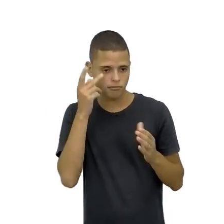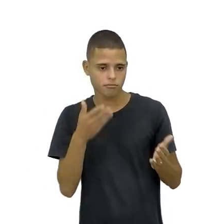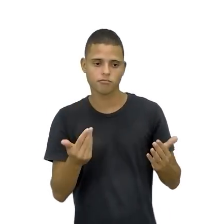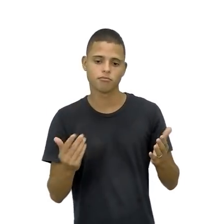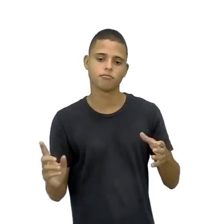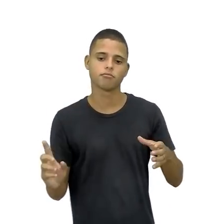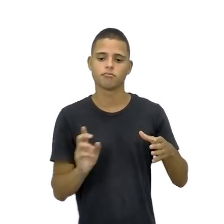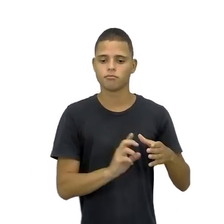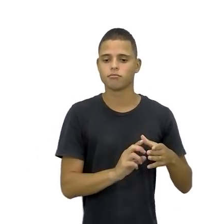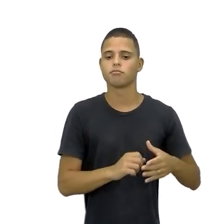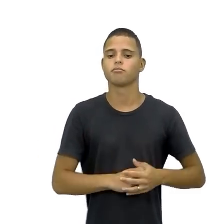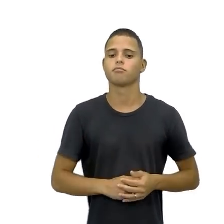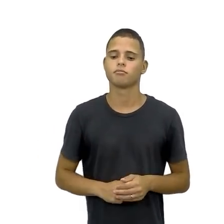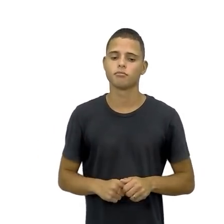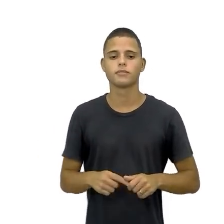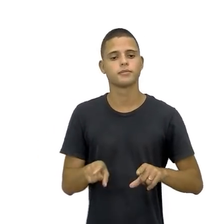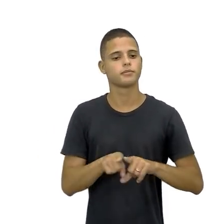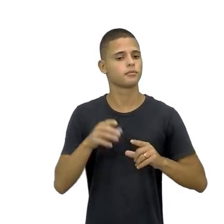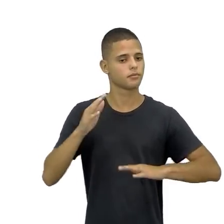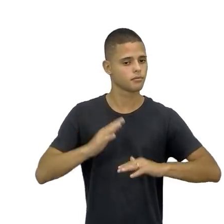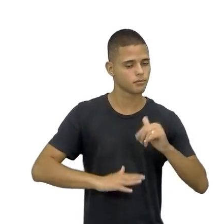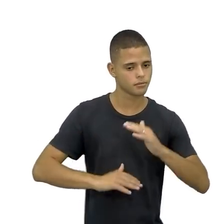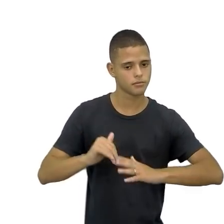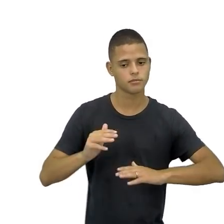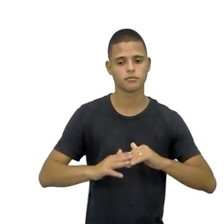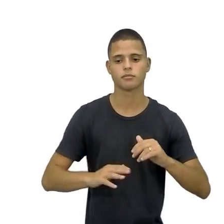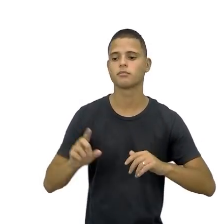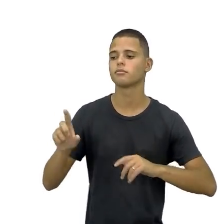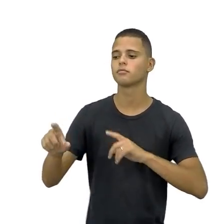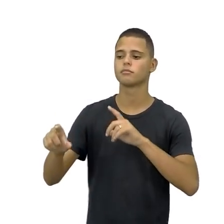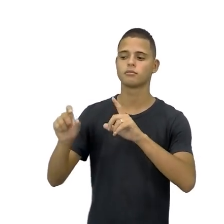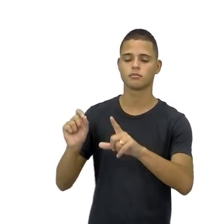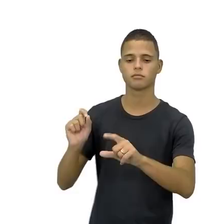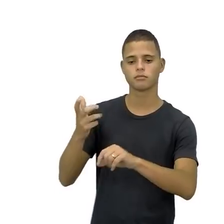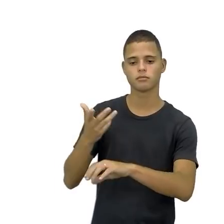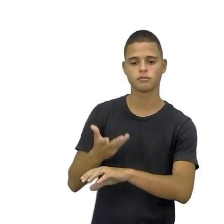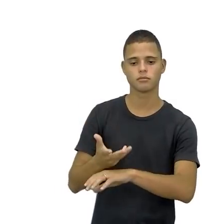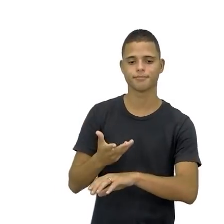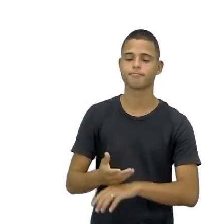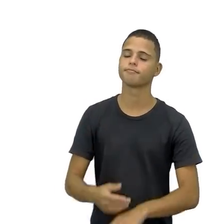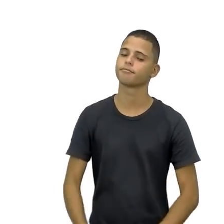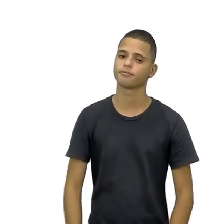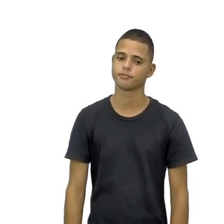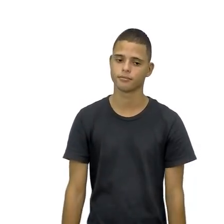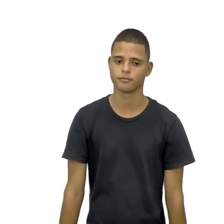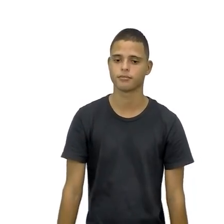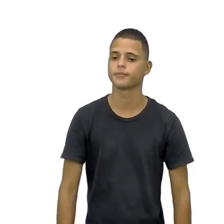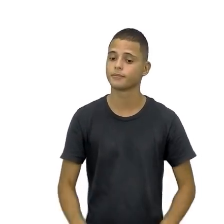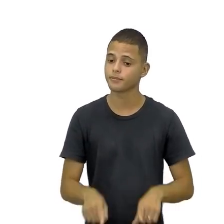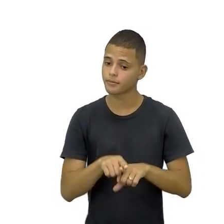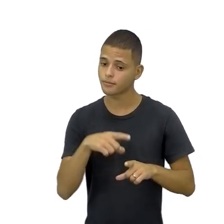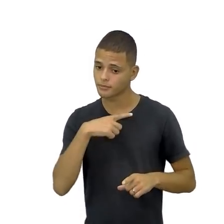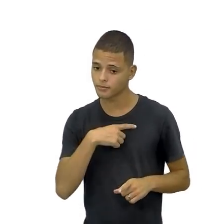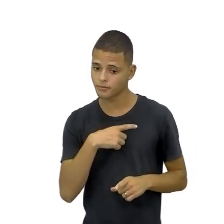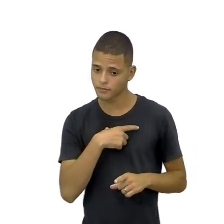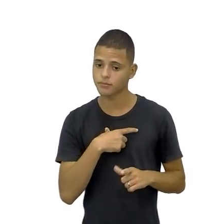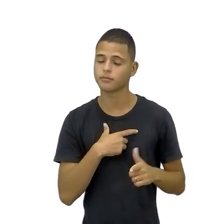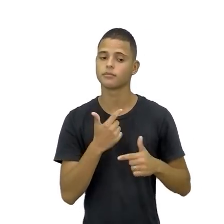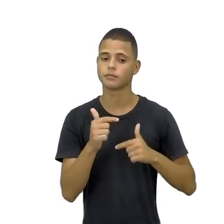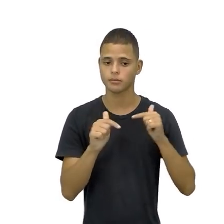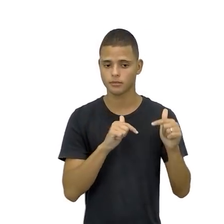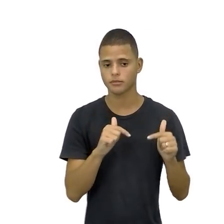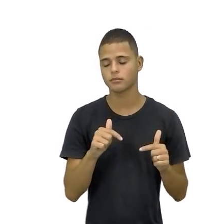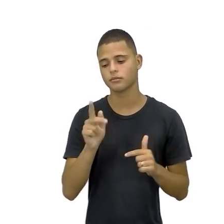as habilidades também, a questão das habilidades selecionadas também estão aqui presentes, onde os professores, tendo por